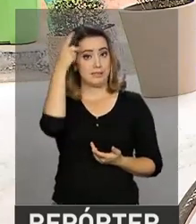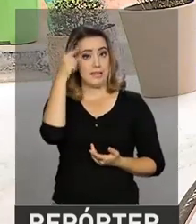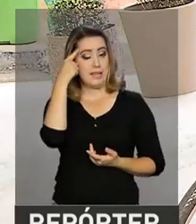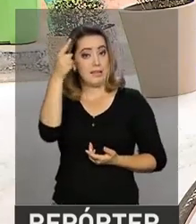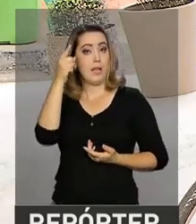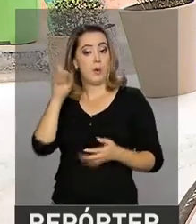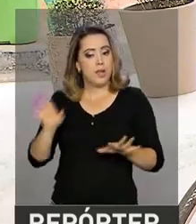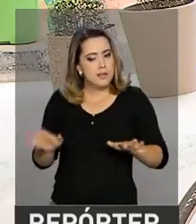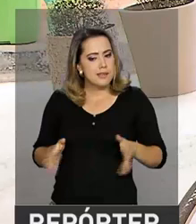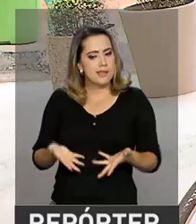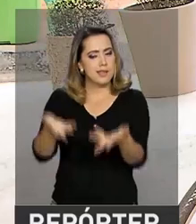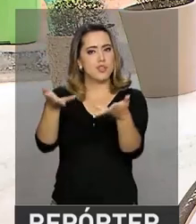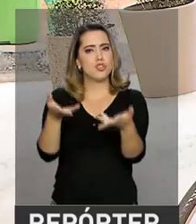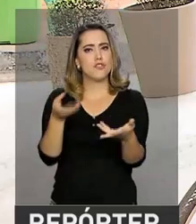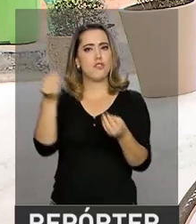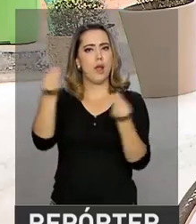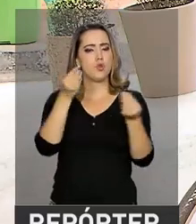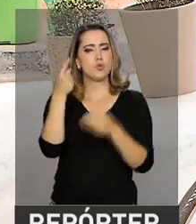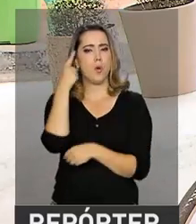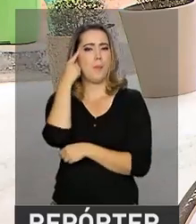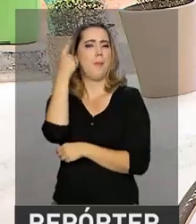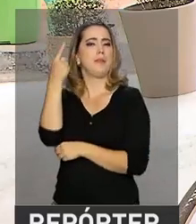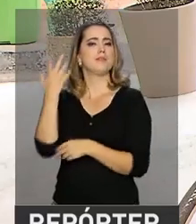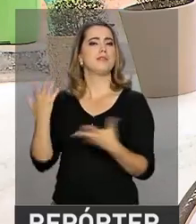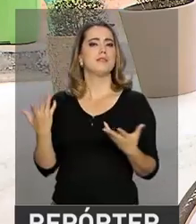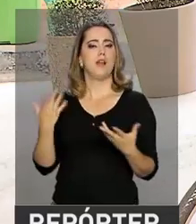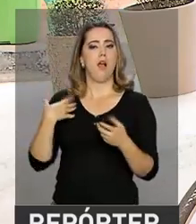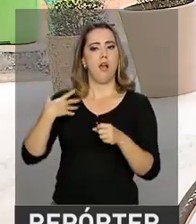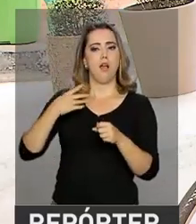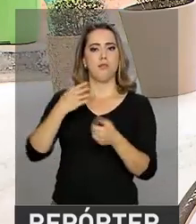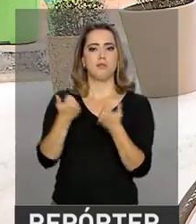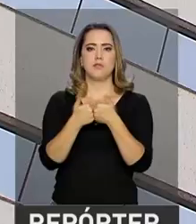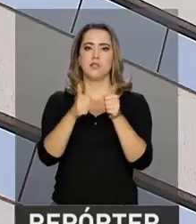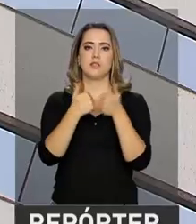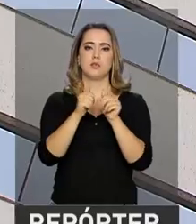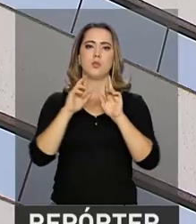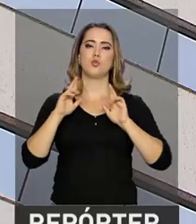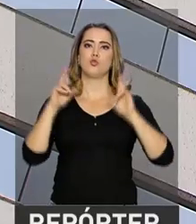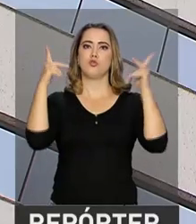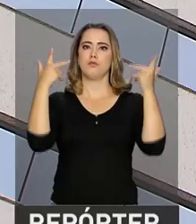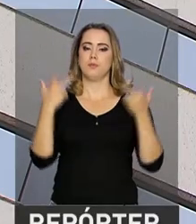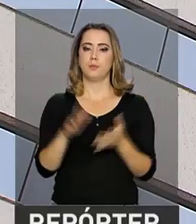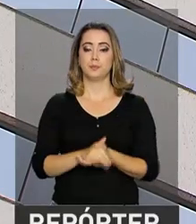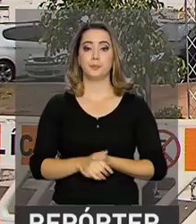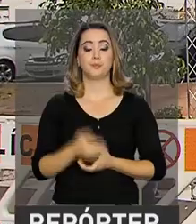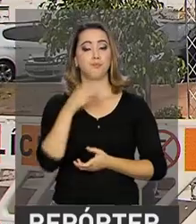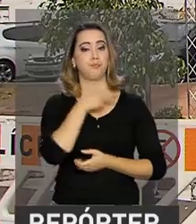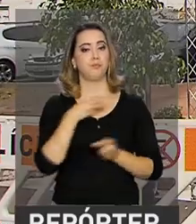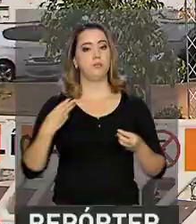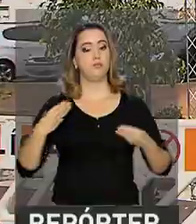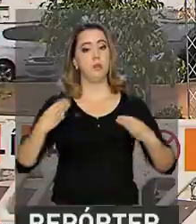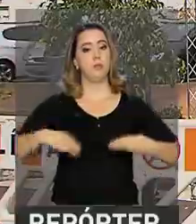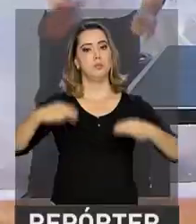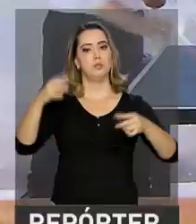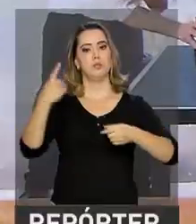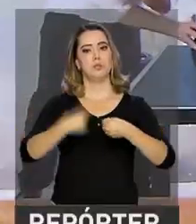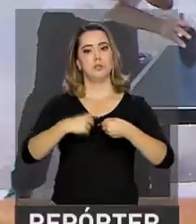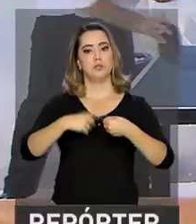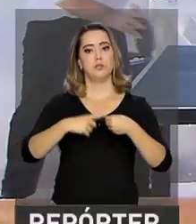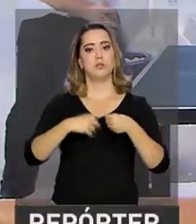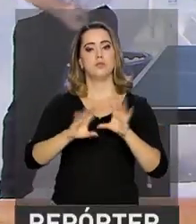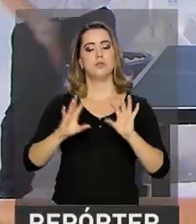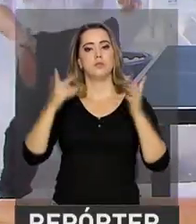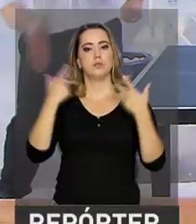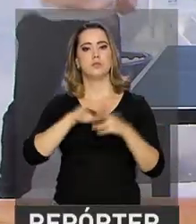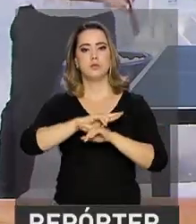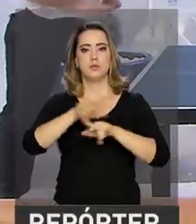a pensarem em meios alternativos de mobilidade como este. No Ministério das Cidades, a data foi celebrada e contou